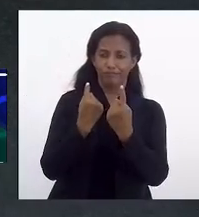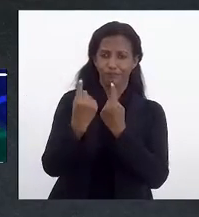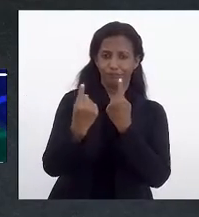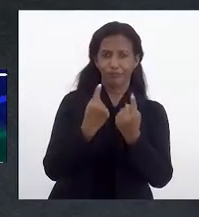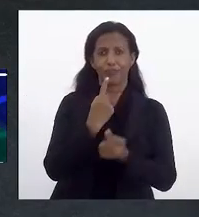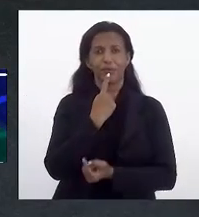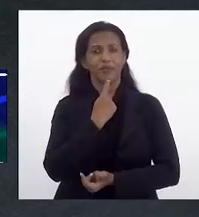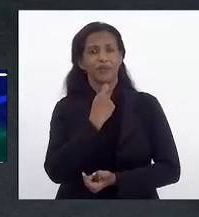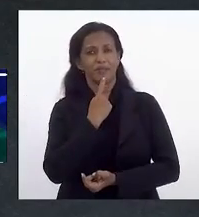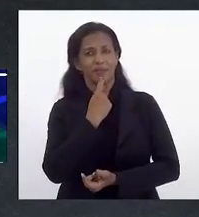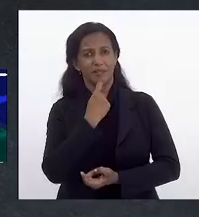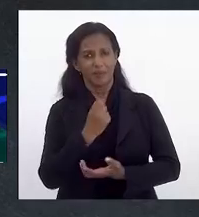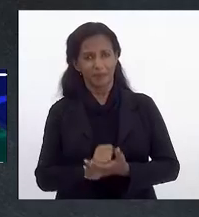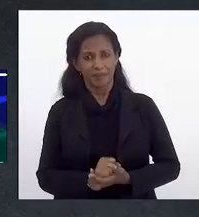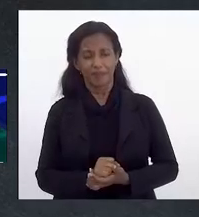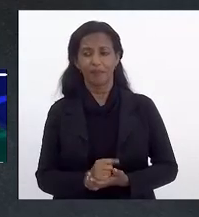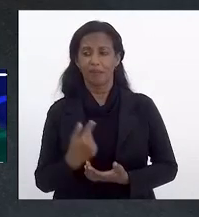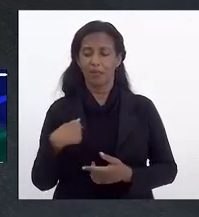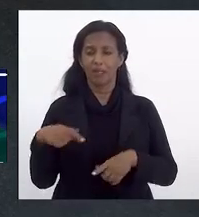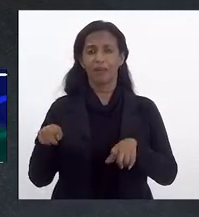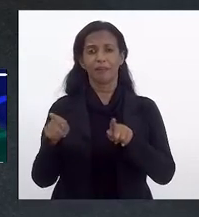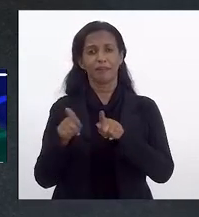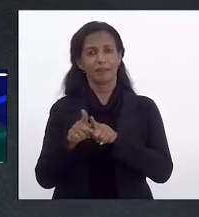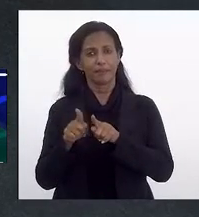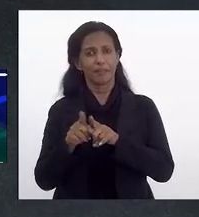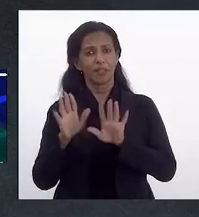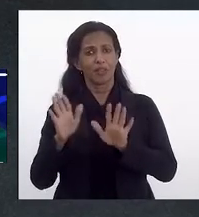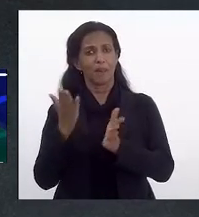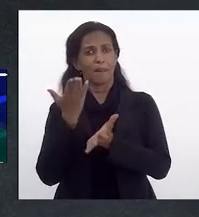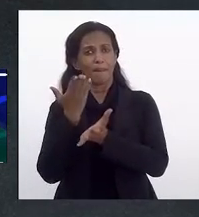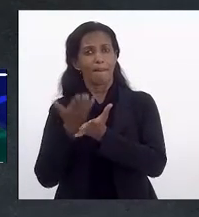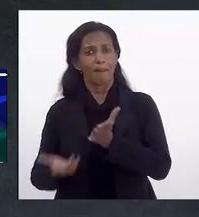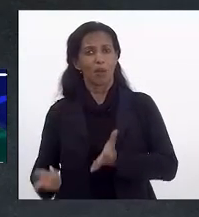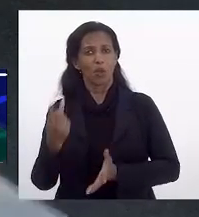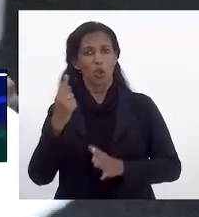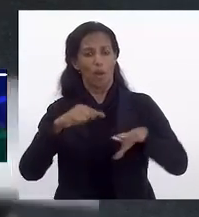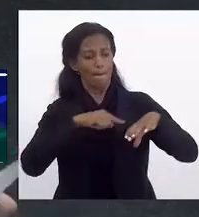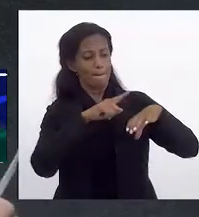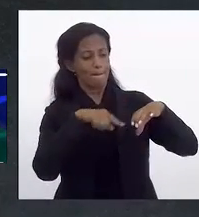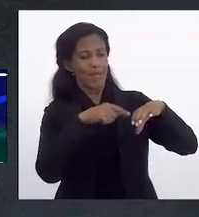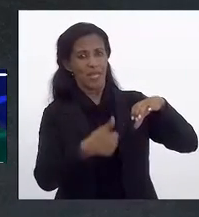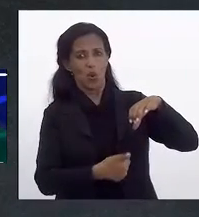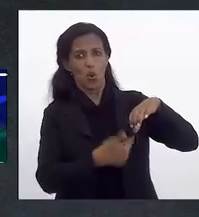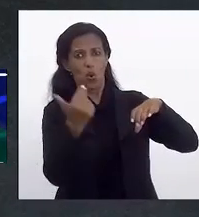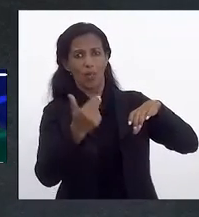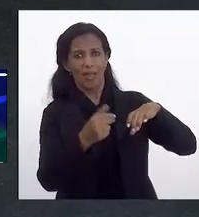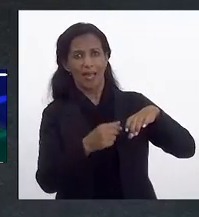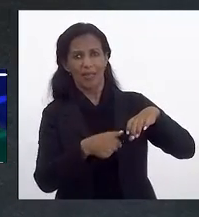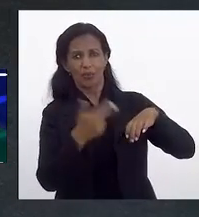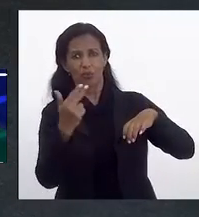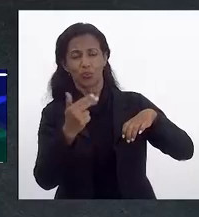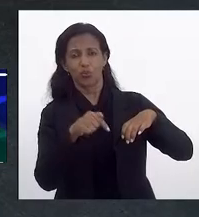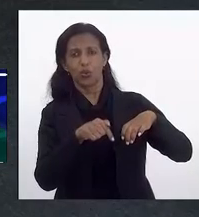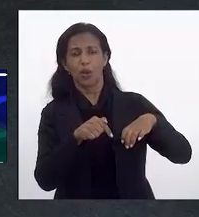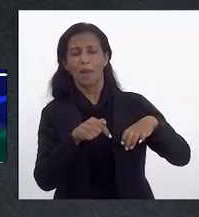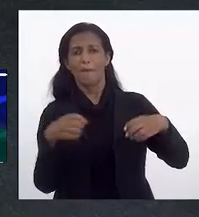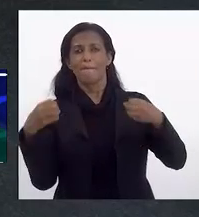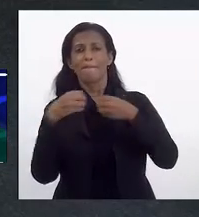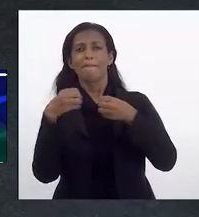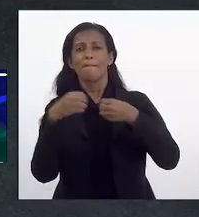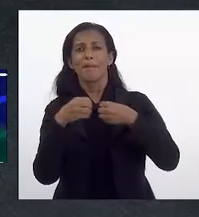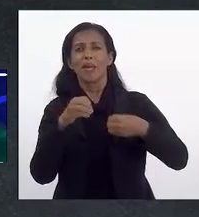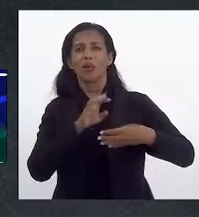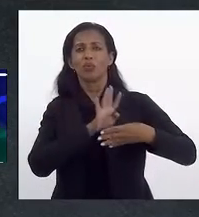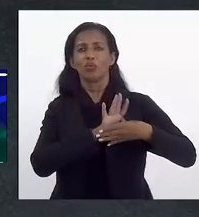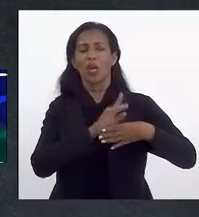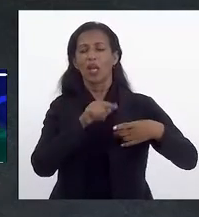minha residência, que inclusive já perdi dois pneus cortados na altura ali de Duque de Caxias a